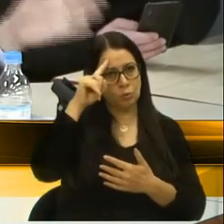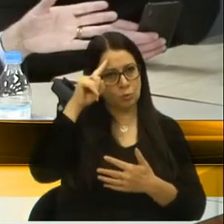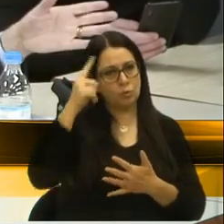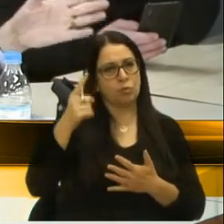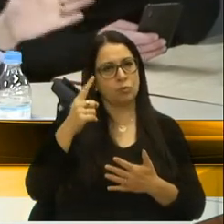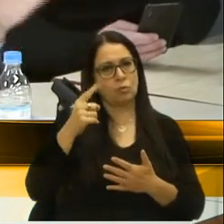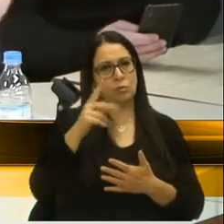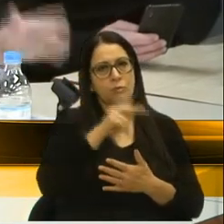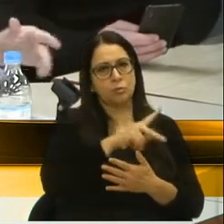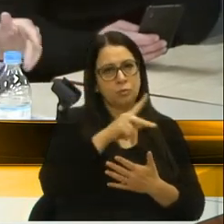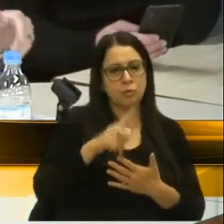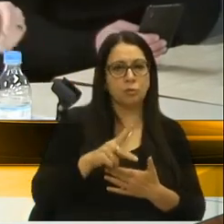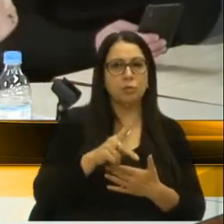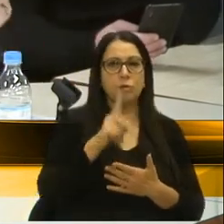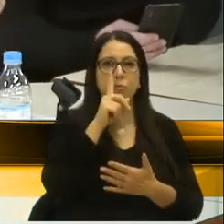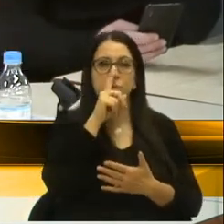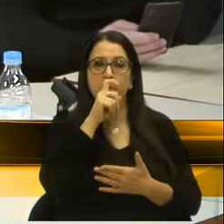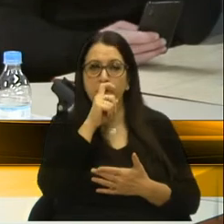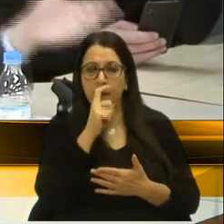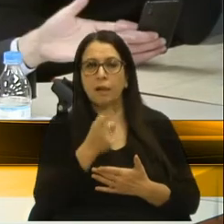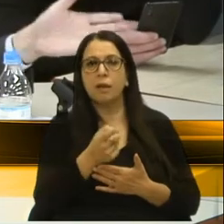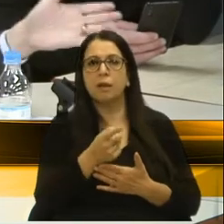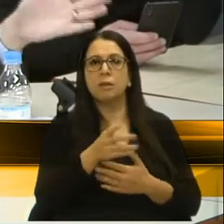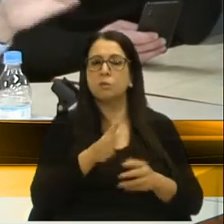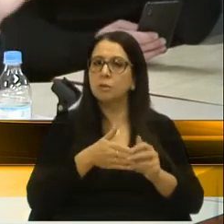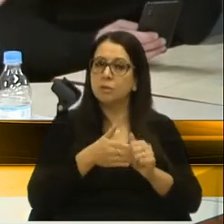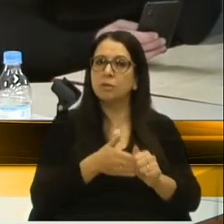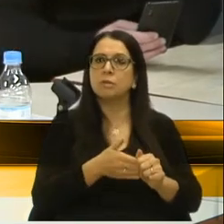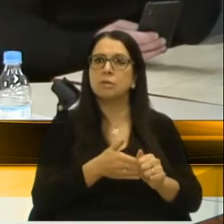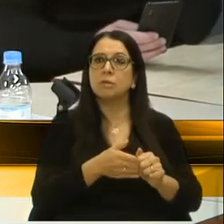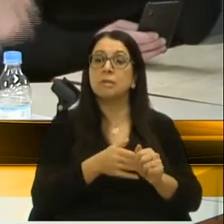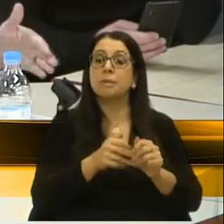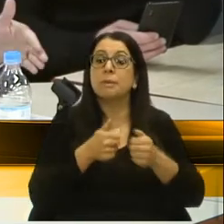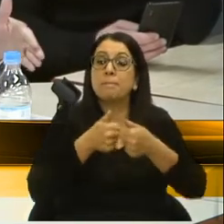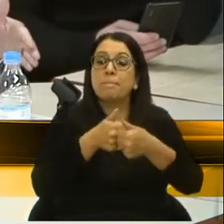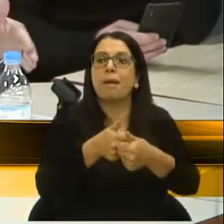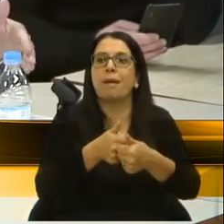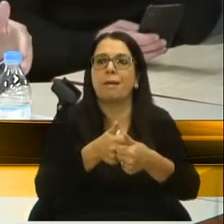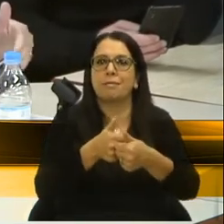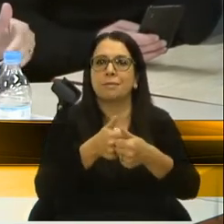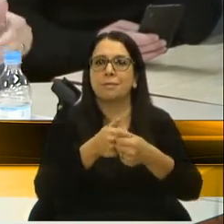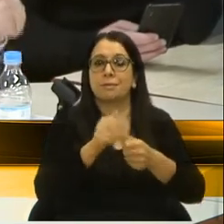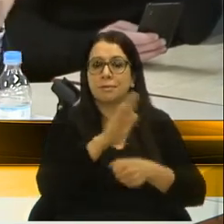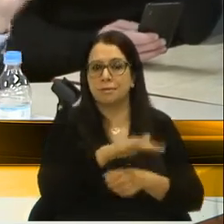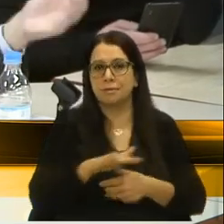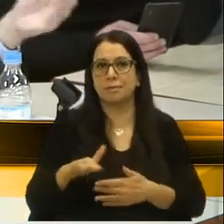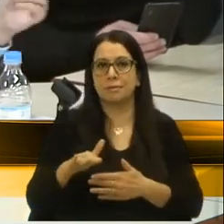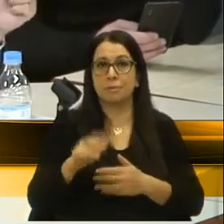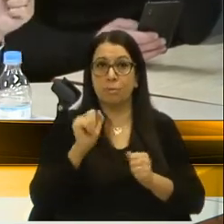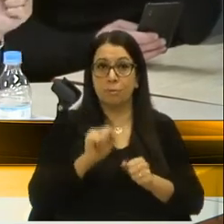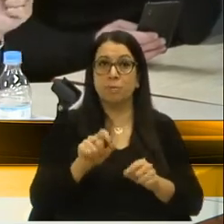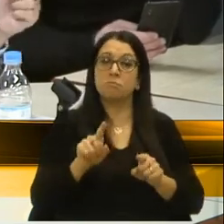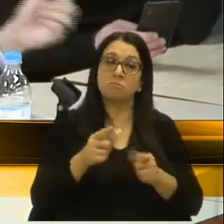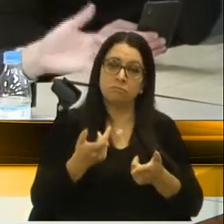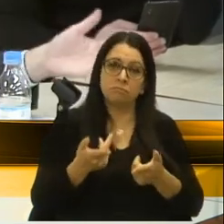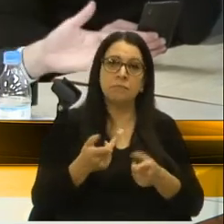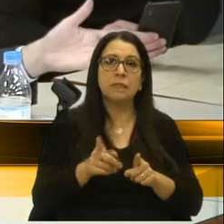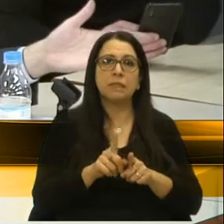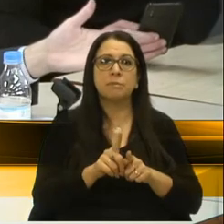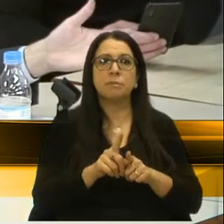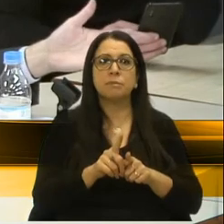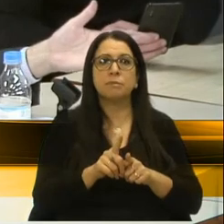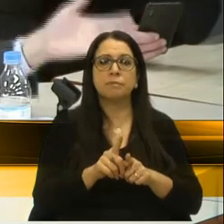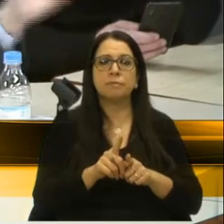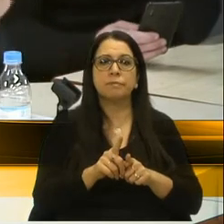tantos professores, pais, orientadores, estar mais próximos dessas crianças para poder, então, quando